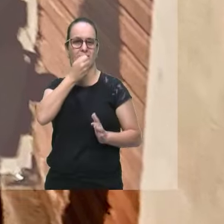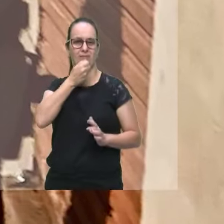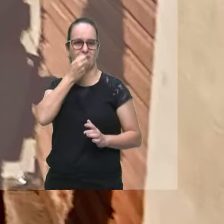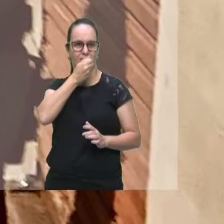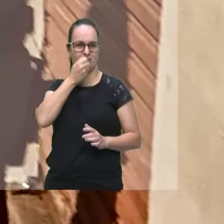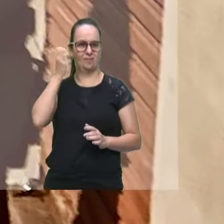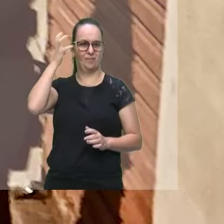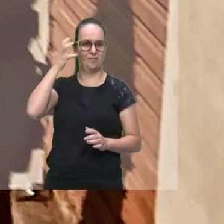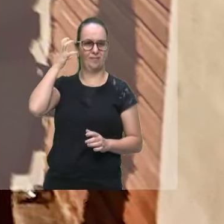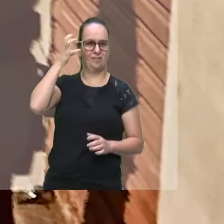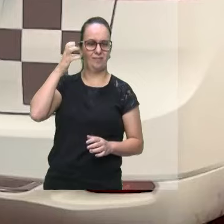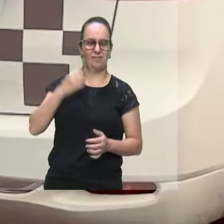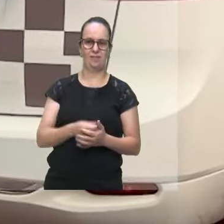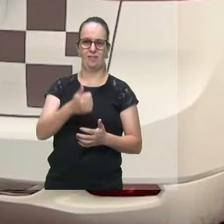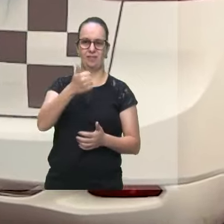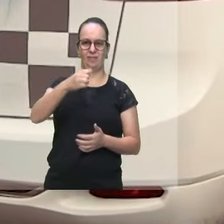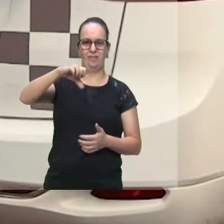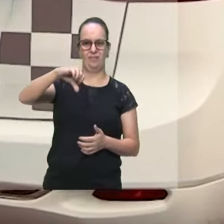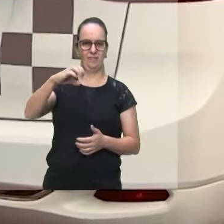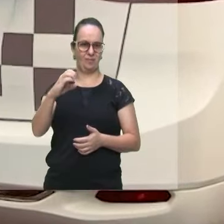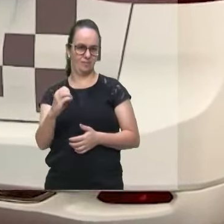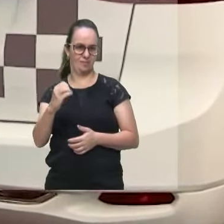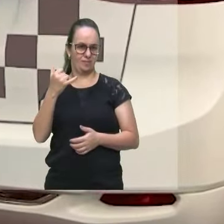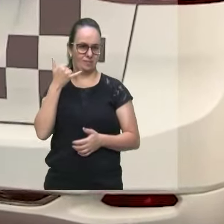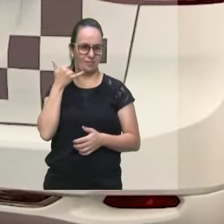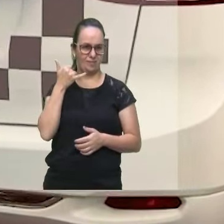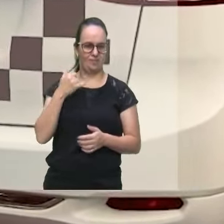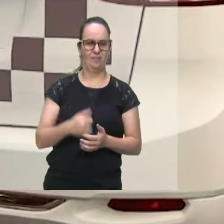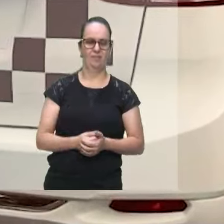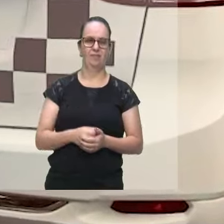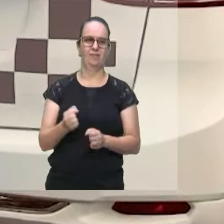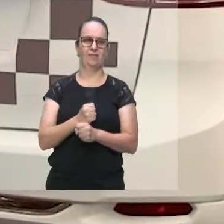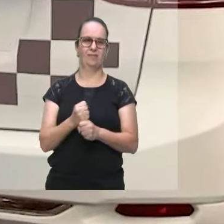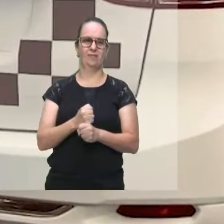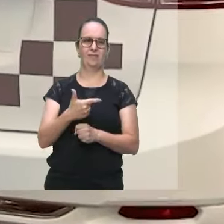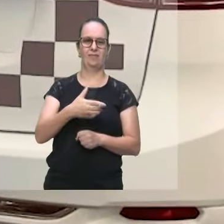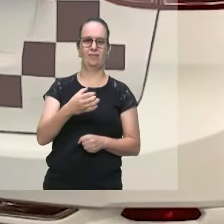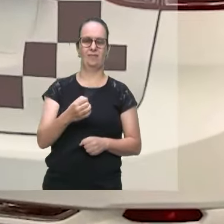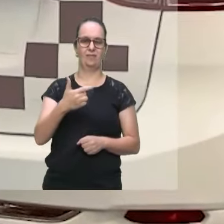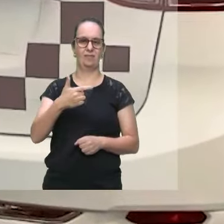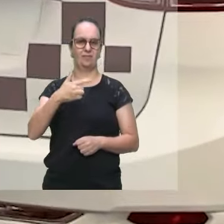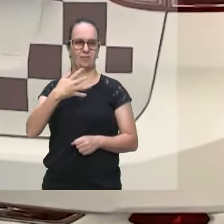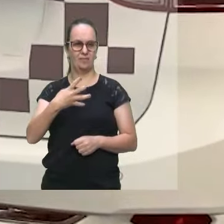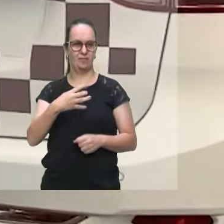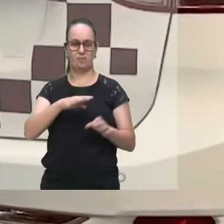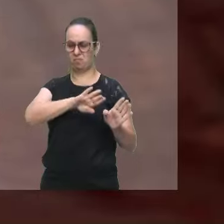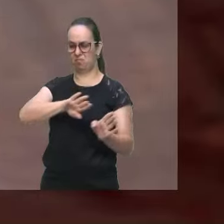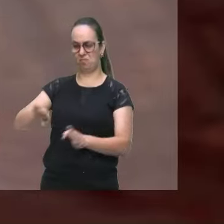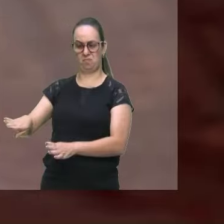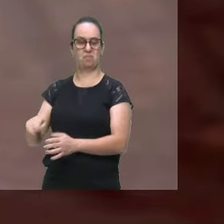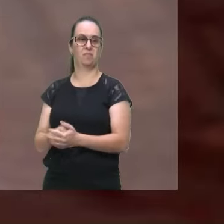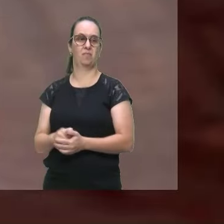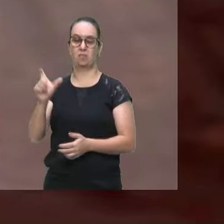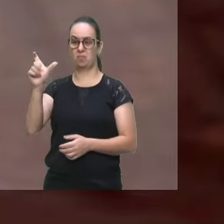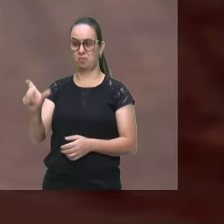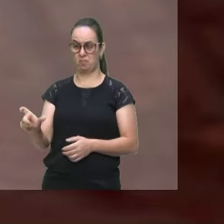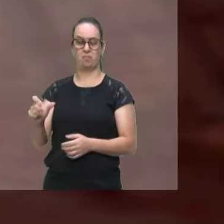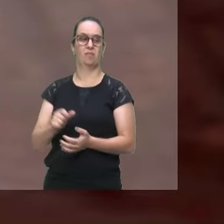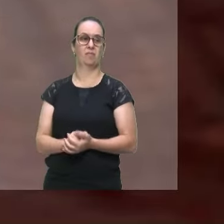é bem complicado, é um trabalho que a gente desenvolve aí em prol da